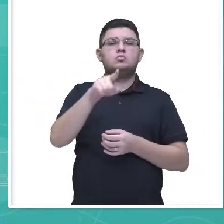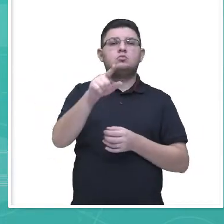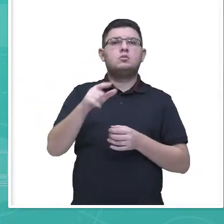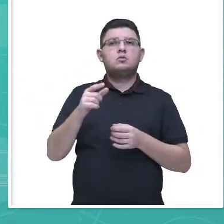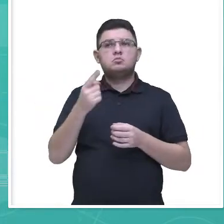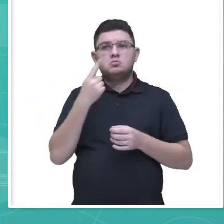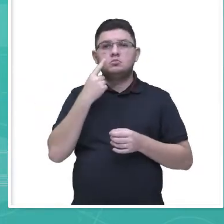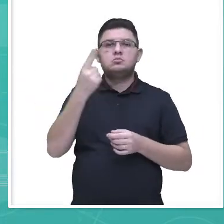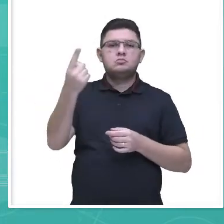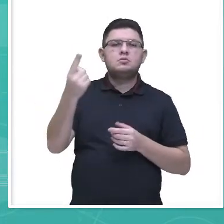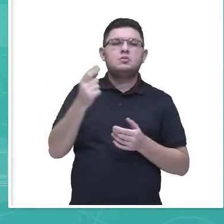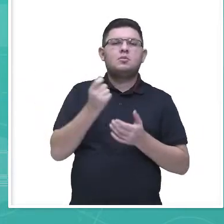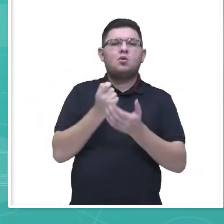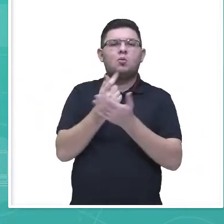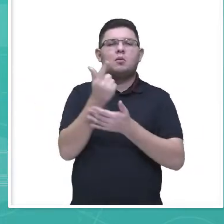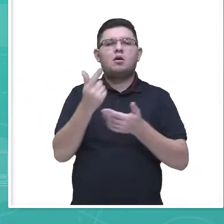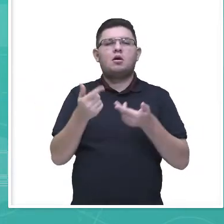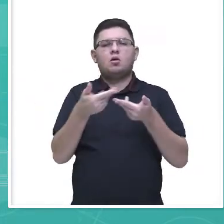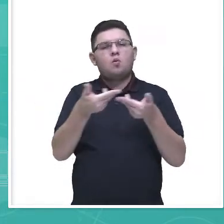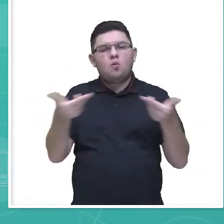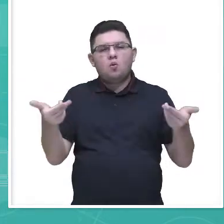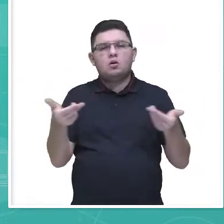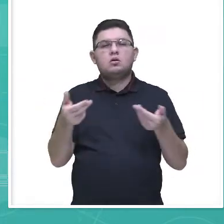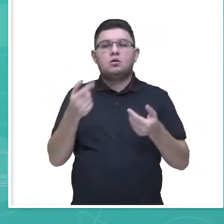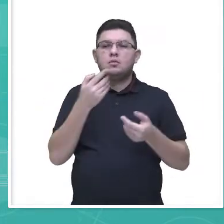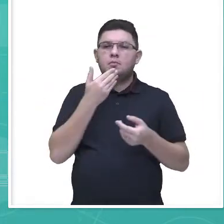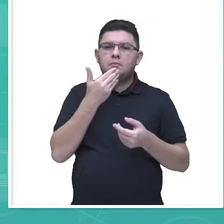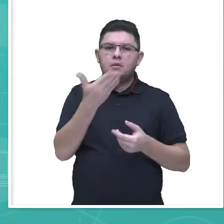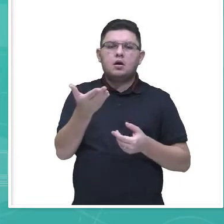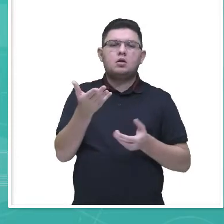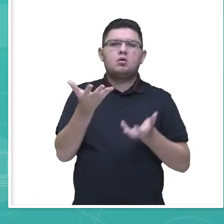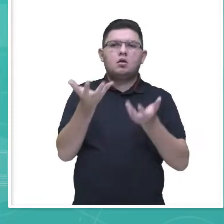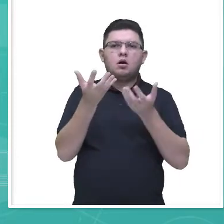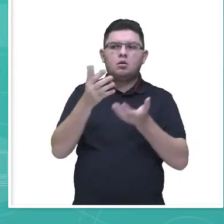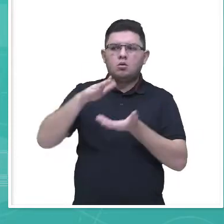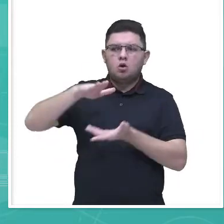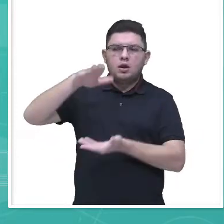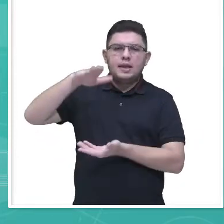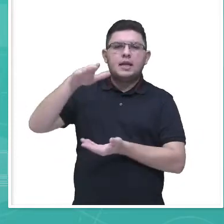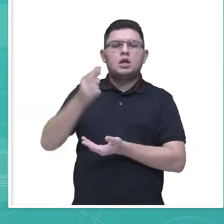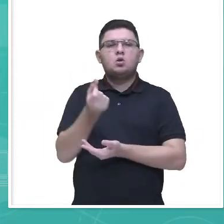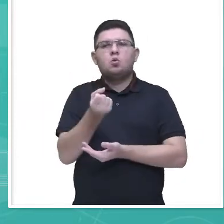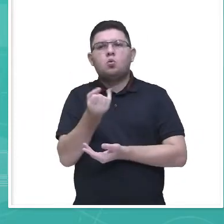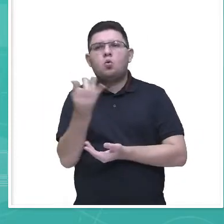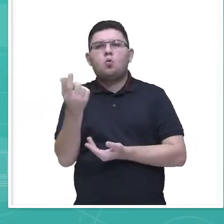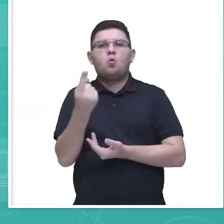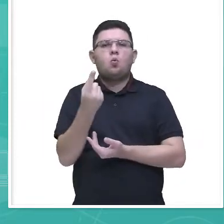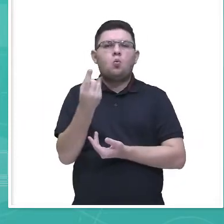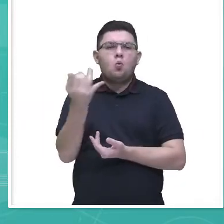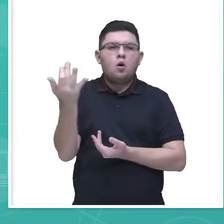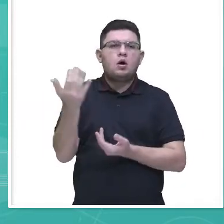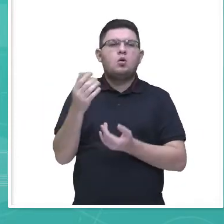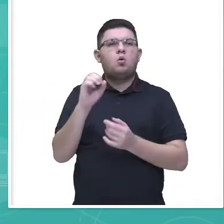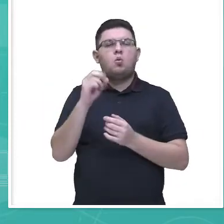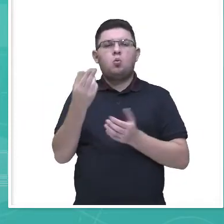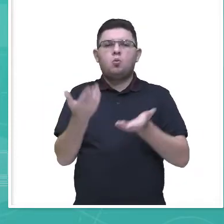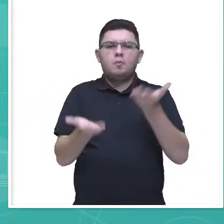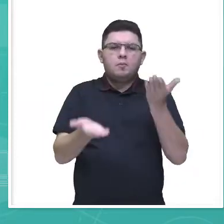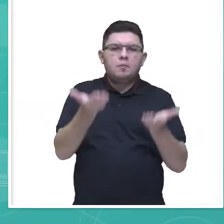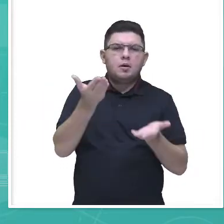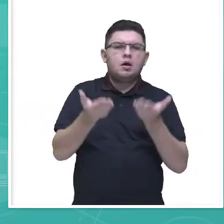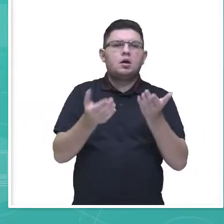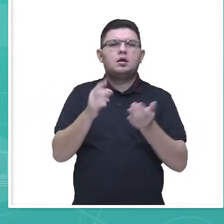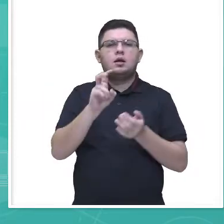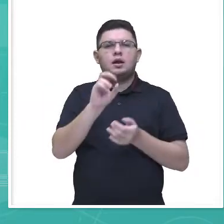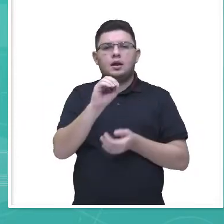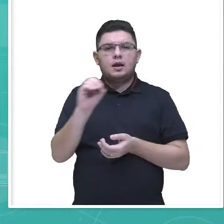você pede, quero tantos litros de leite, ou quero 500 gramas de queijo,